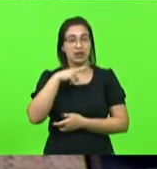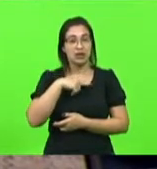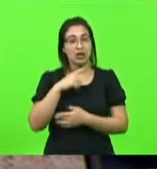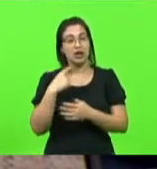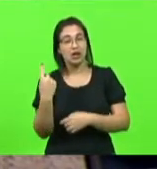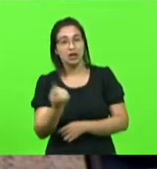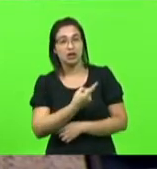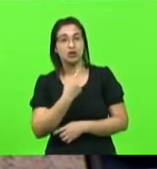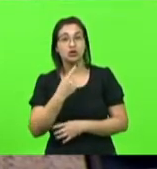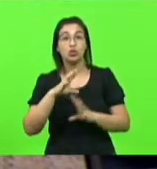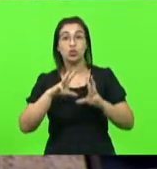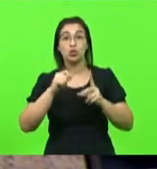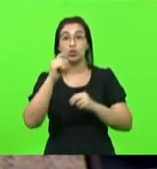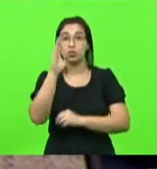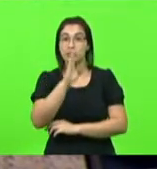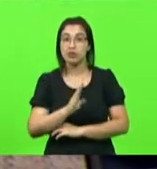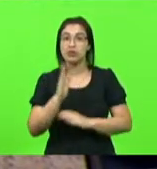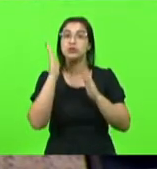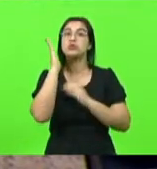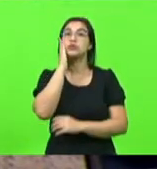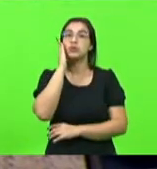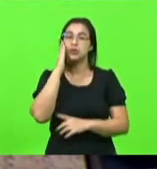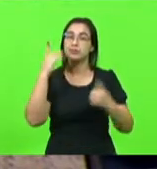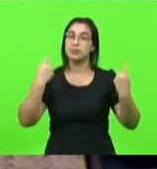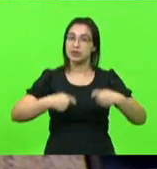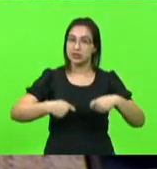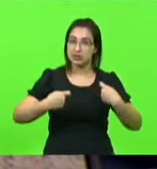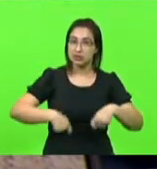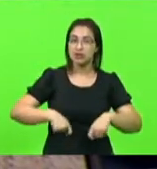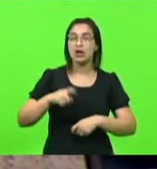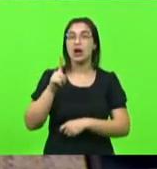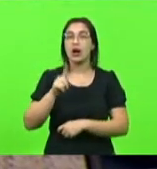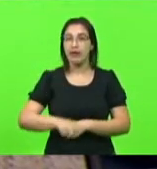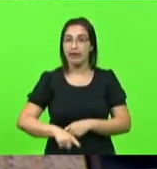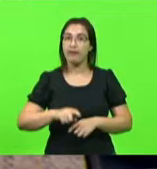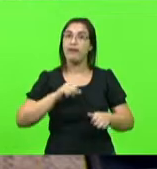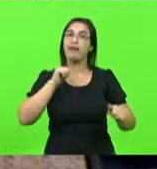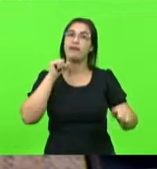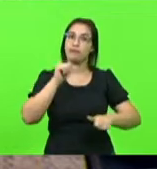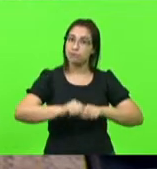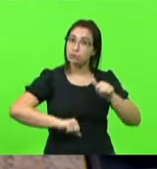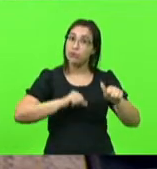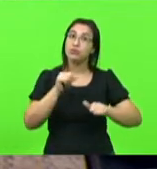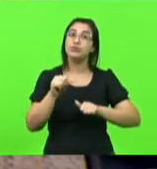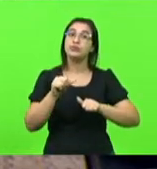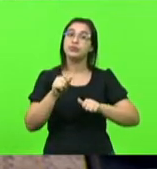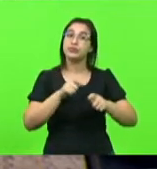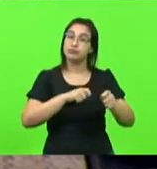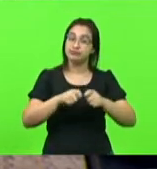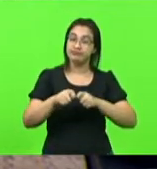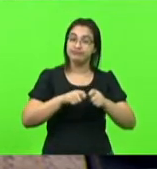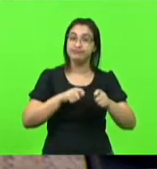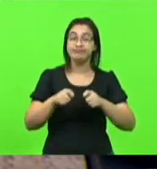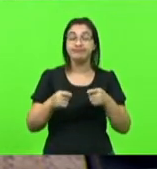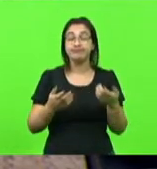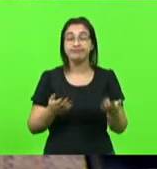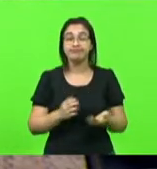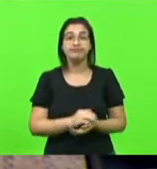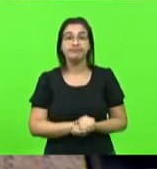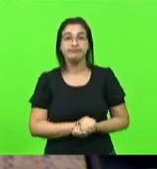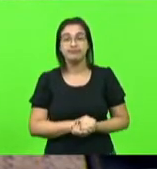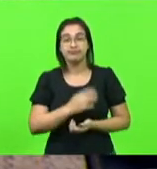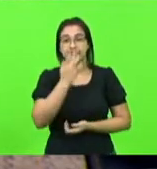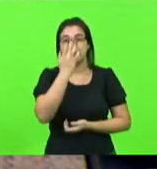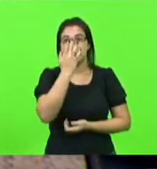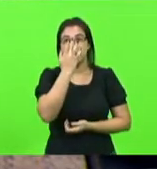todos no Brasil sabemos que estamos precisando, é de uma bela, de uma reforma administrativa. Essa, inclusive,